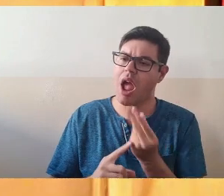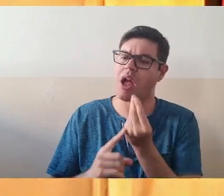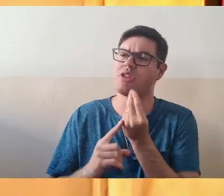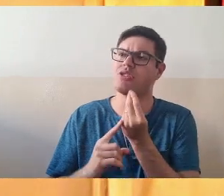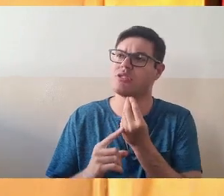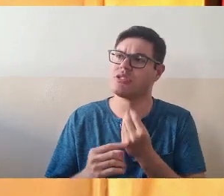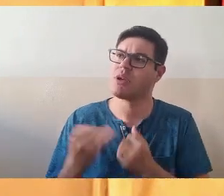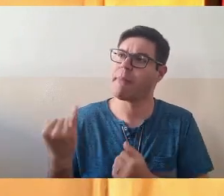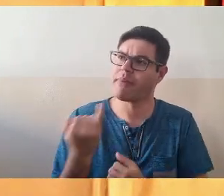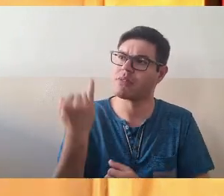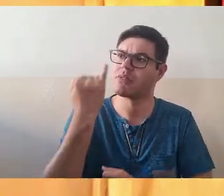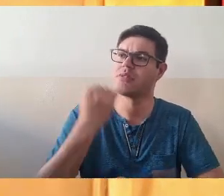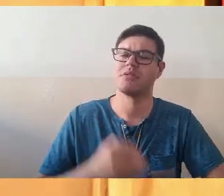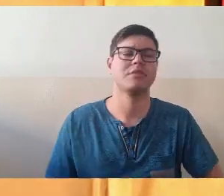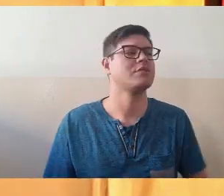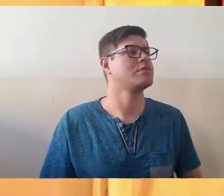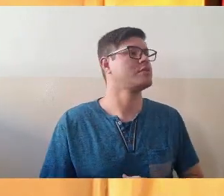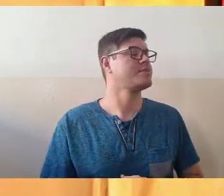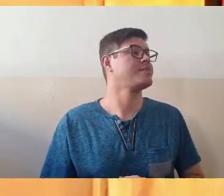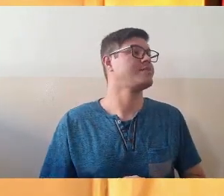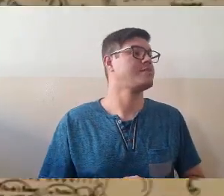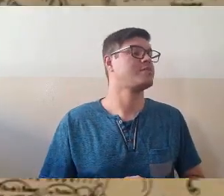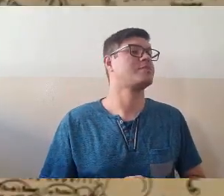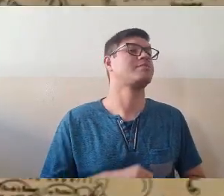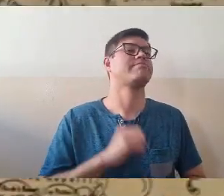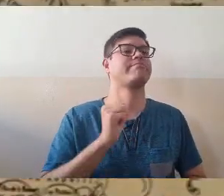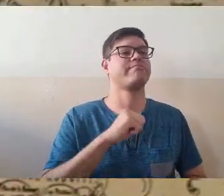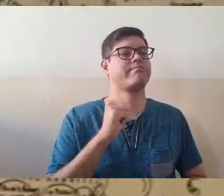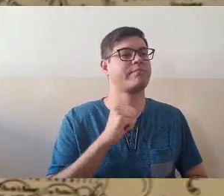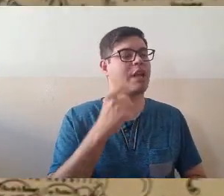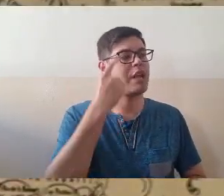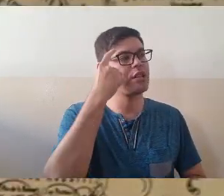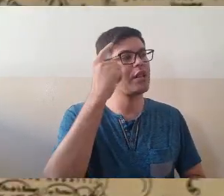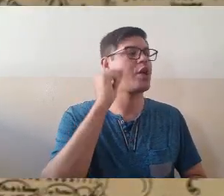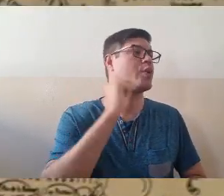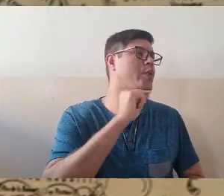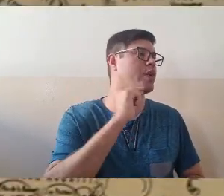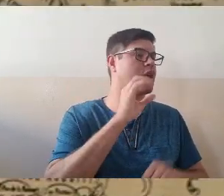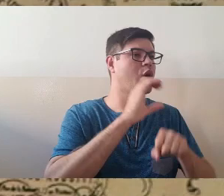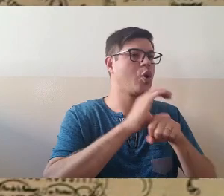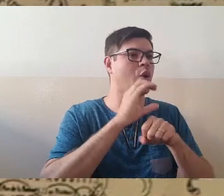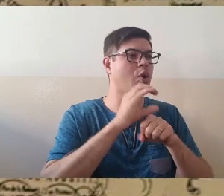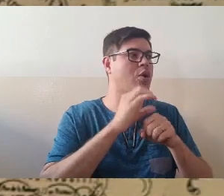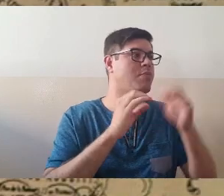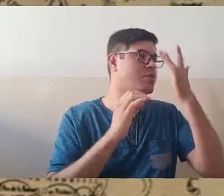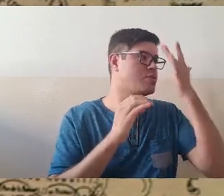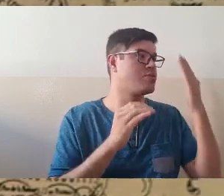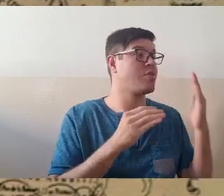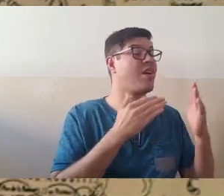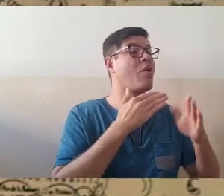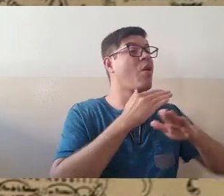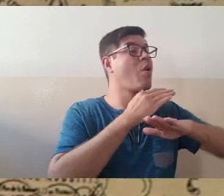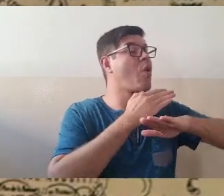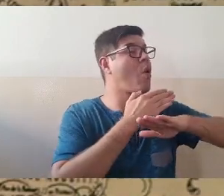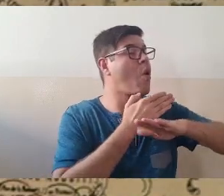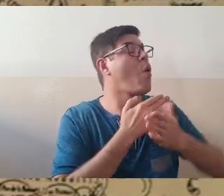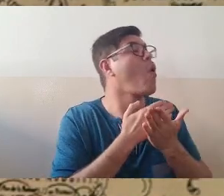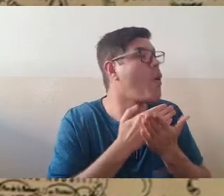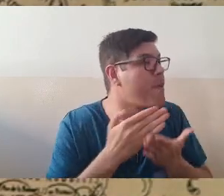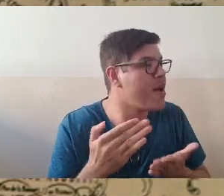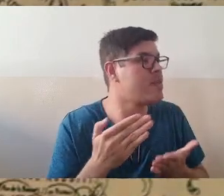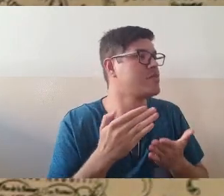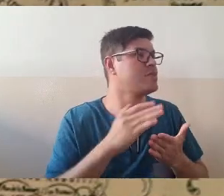muito importante. A ideia do Artes de Ofício é aquele que começa a fazer de maneira amadora, pode seguir, pode